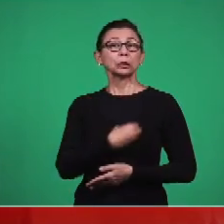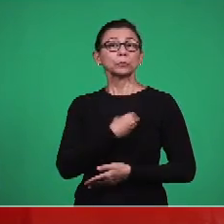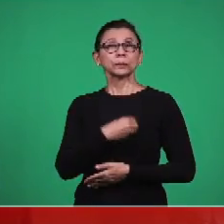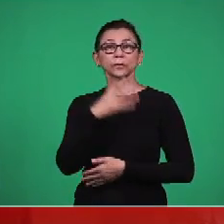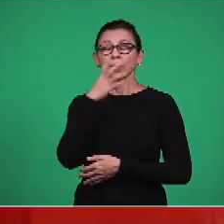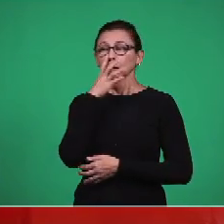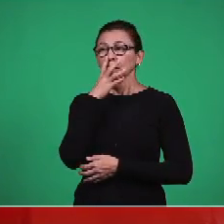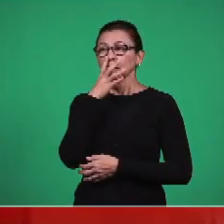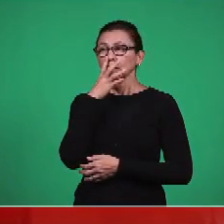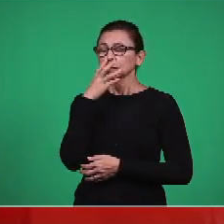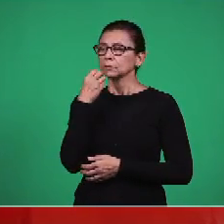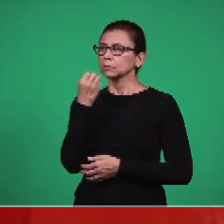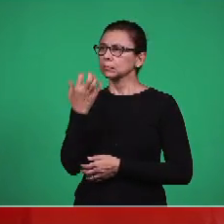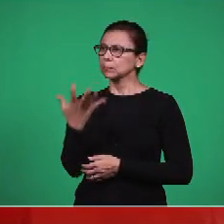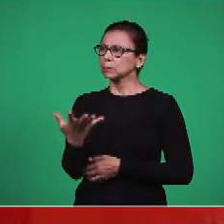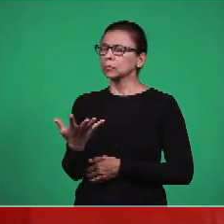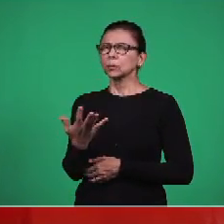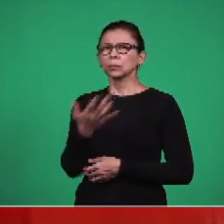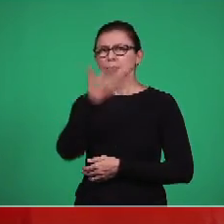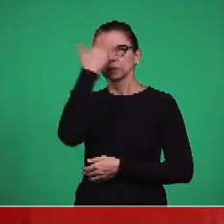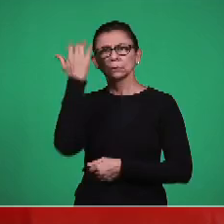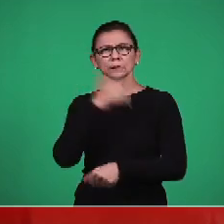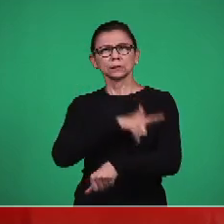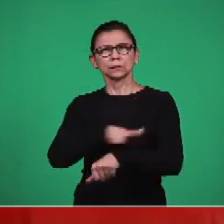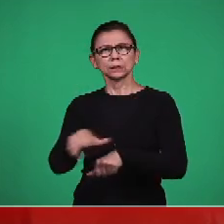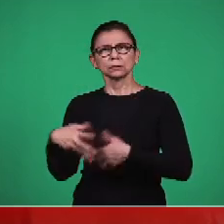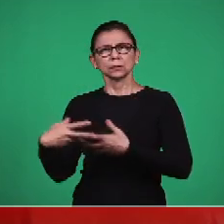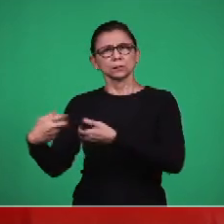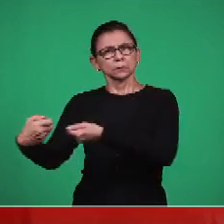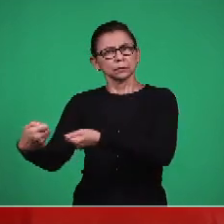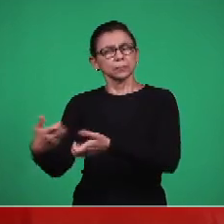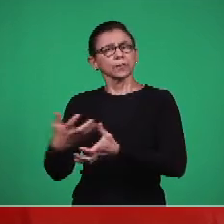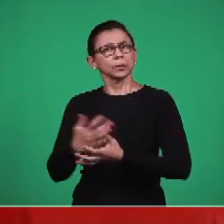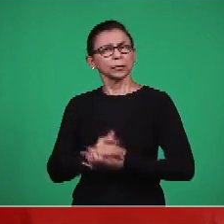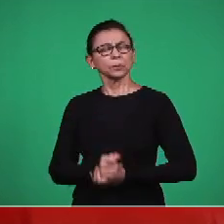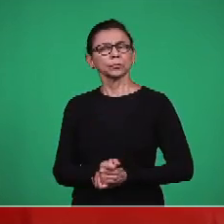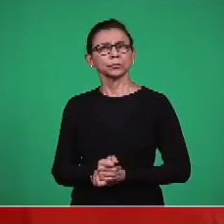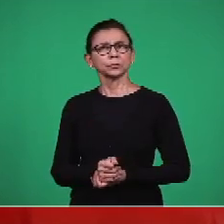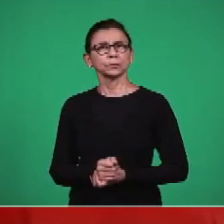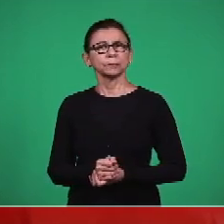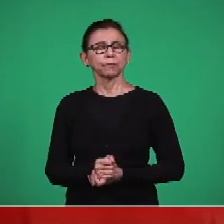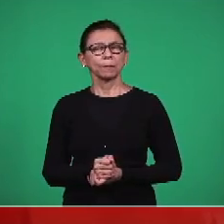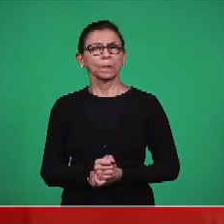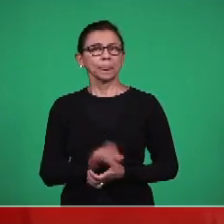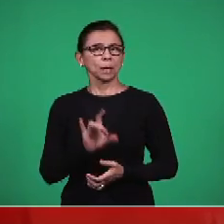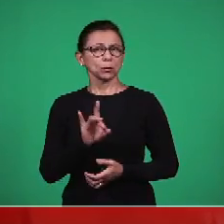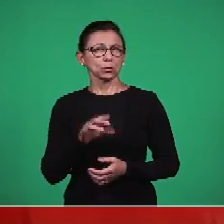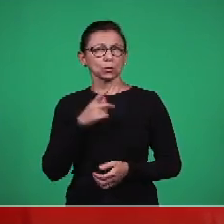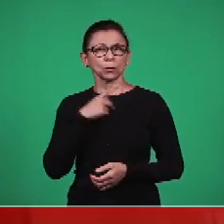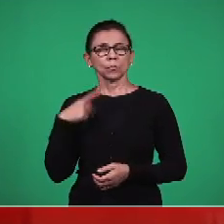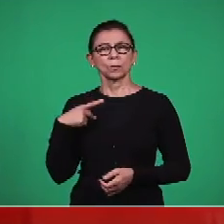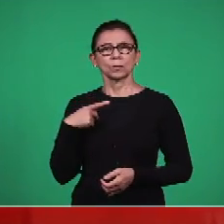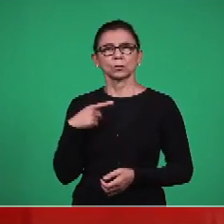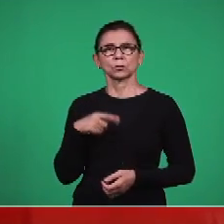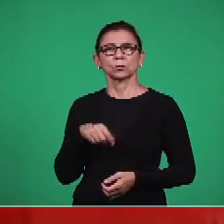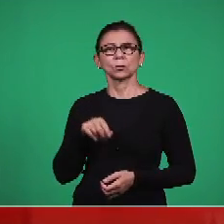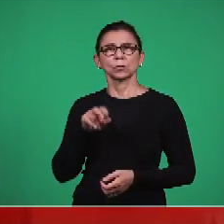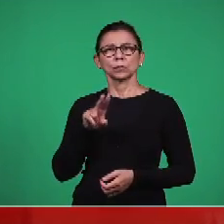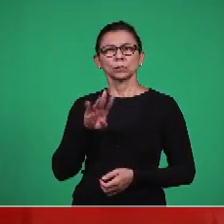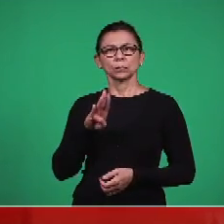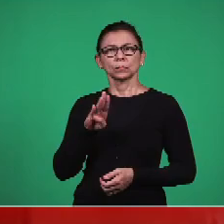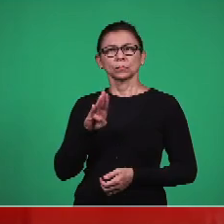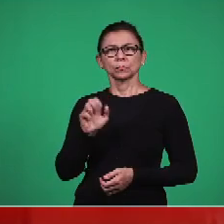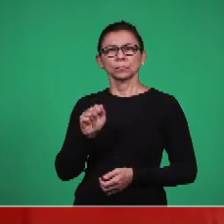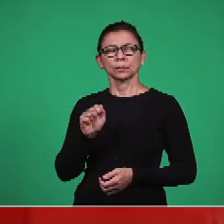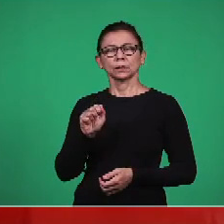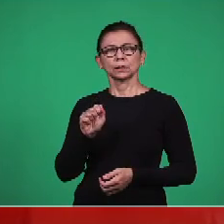foram recebidos, não só pelo pastor Bondaruc, mas também por outros pastores